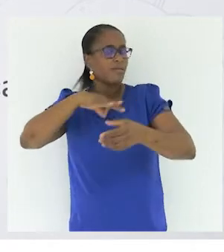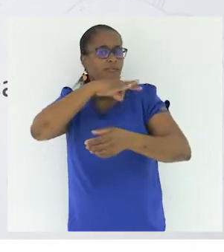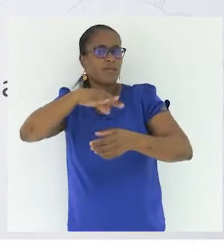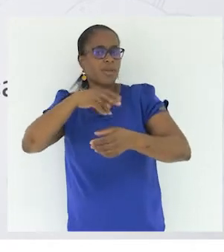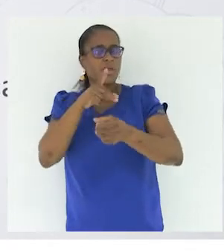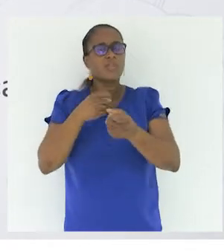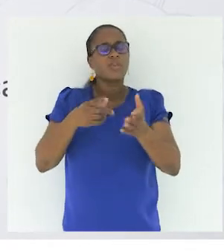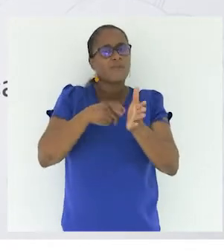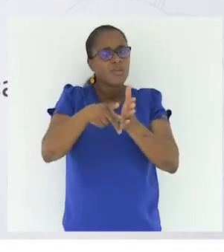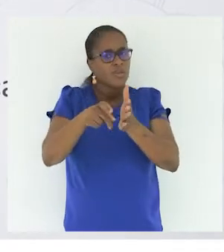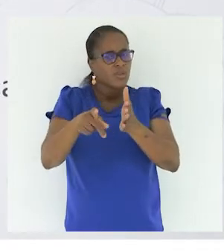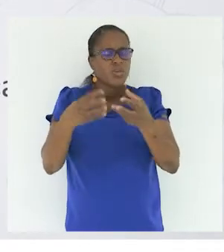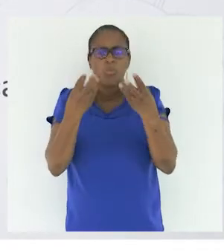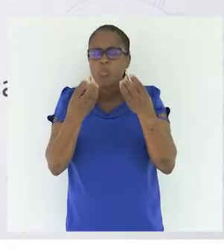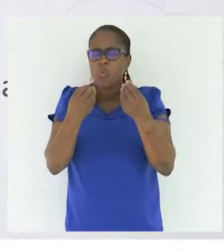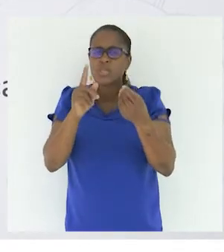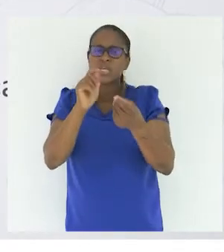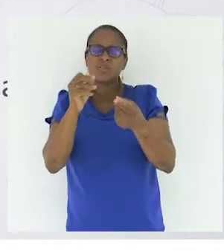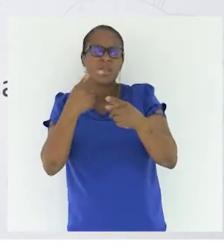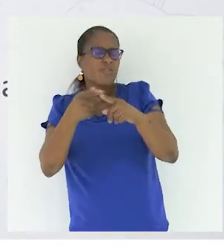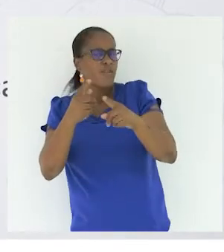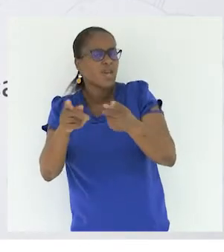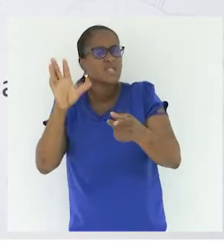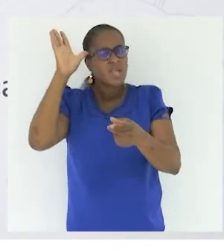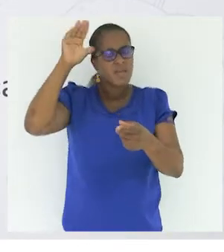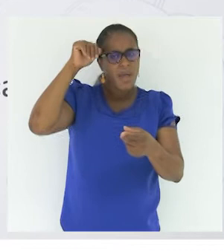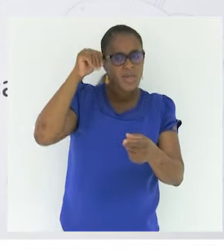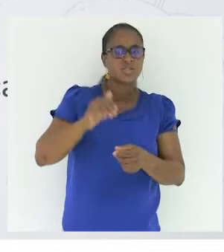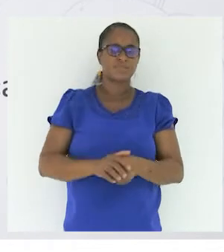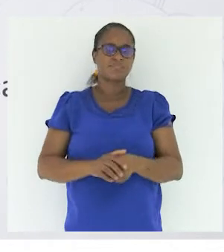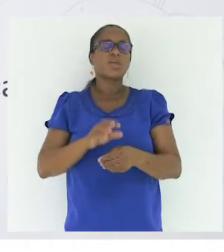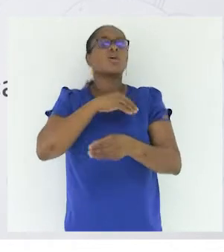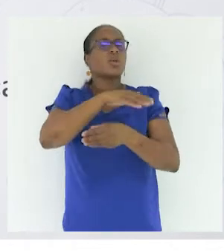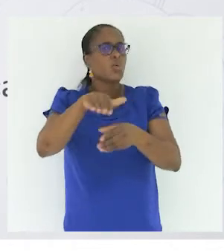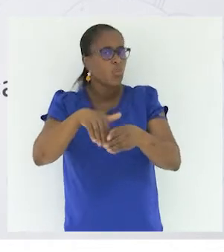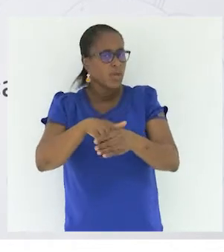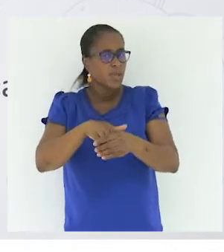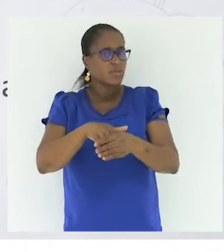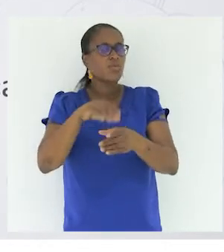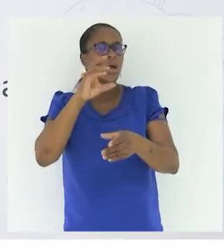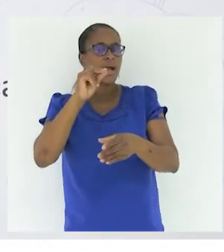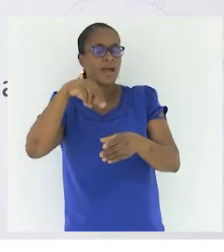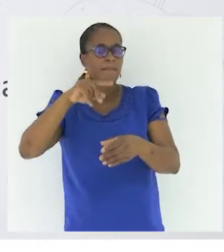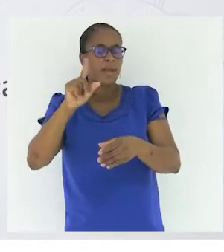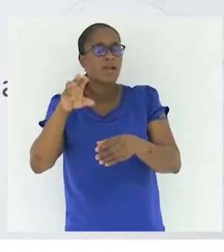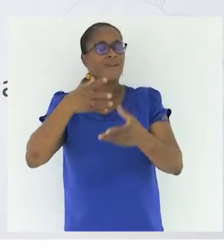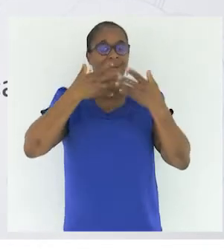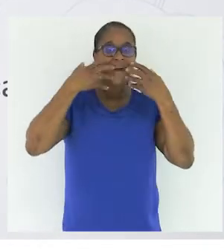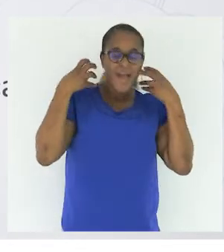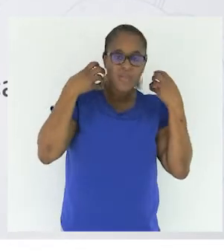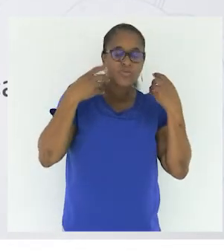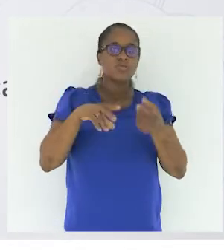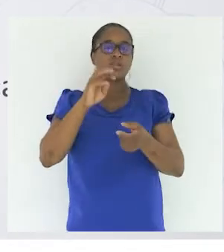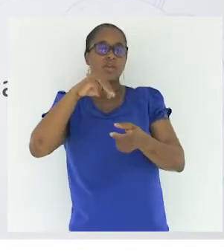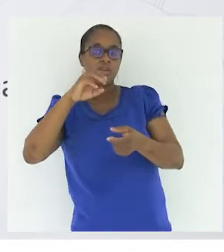vírus comuns em muitas espécies diferentes de animais, incluindo camelos, gatos,